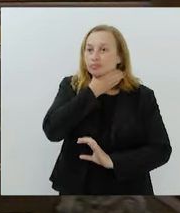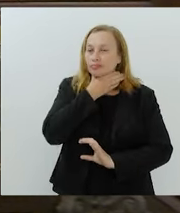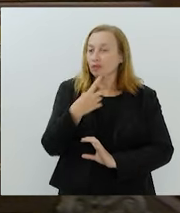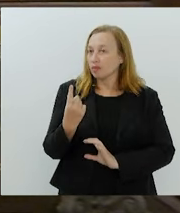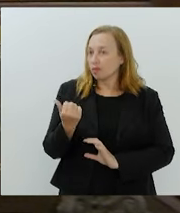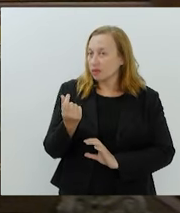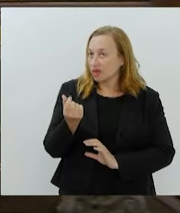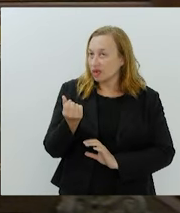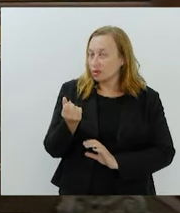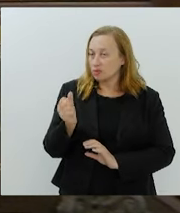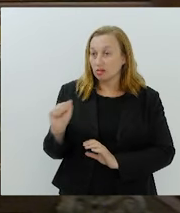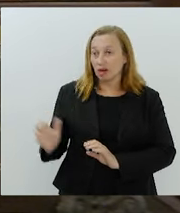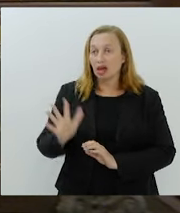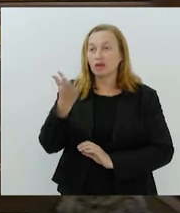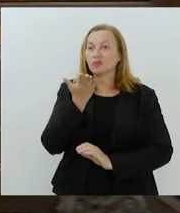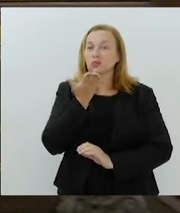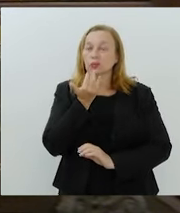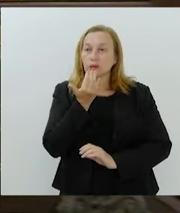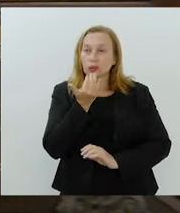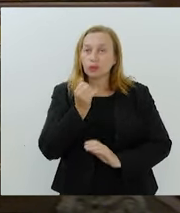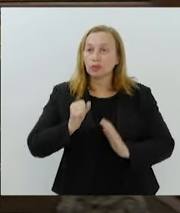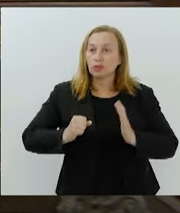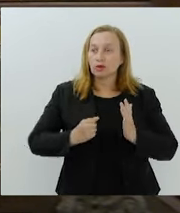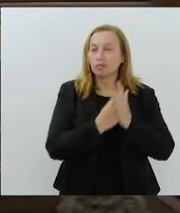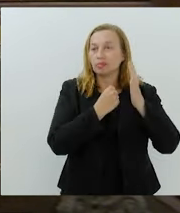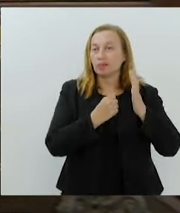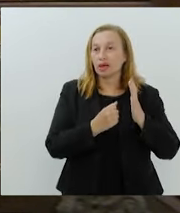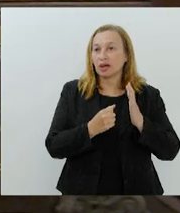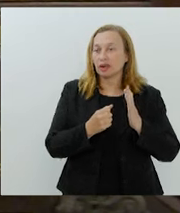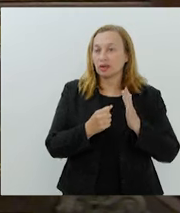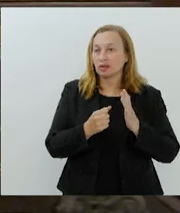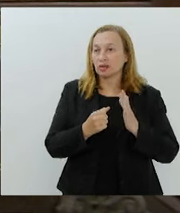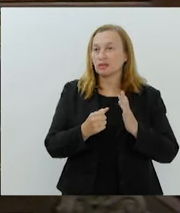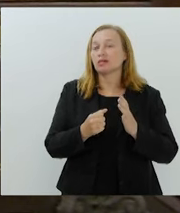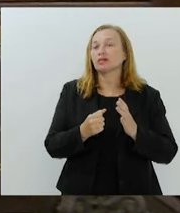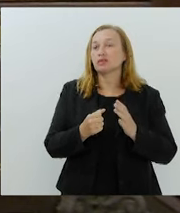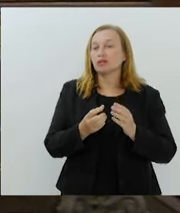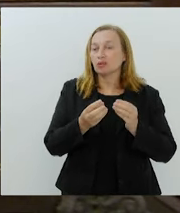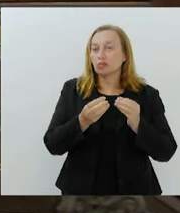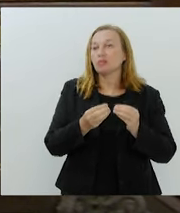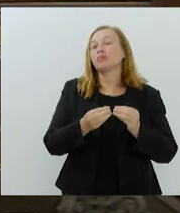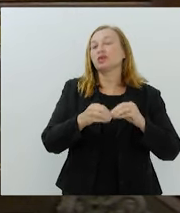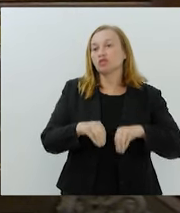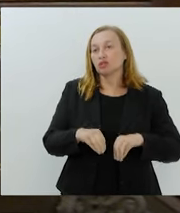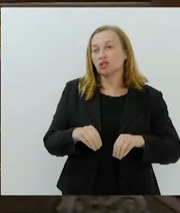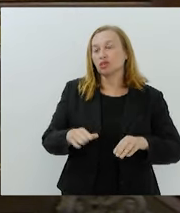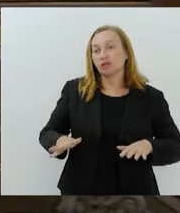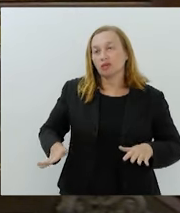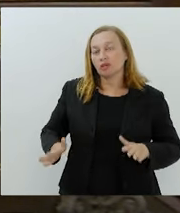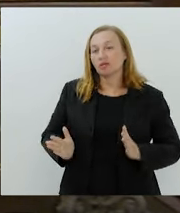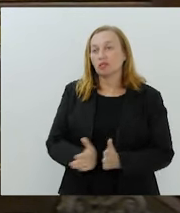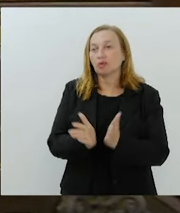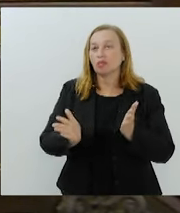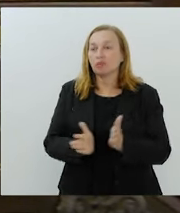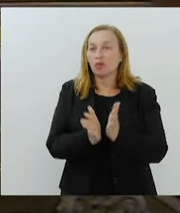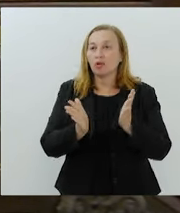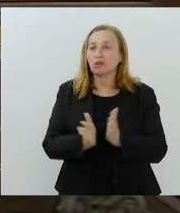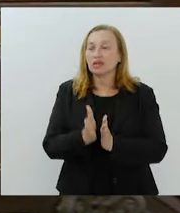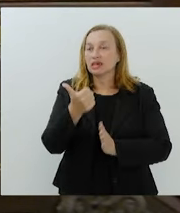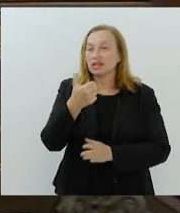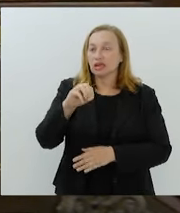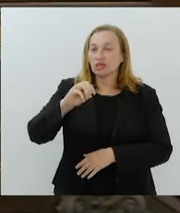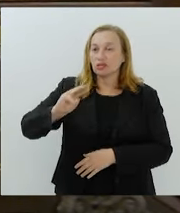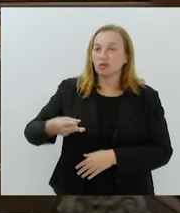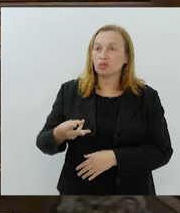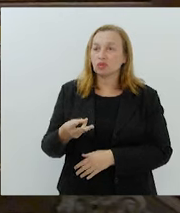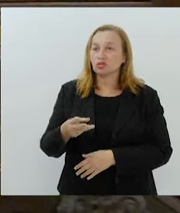dos alimentos, impacta o bolso do mais pobre, eleva risco de quem mora, e são 10 milhões de brasileiros, segundo o